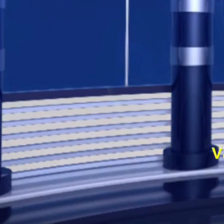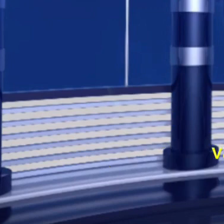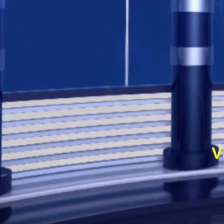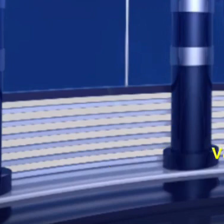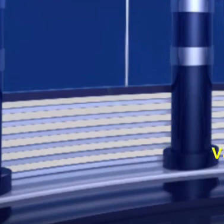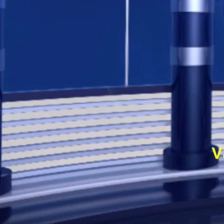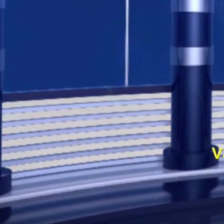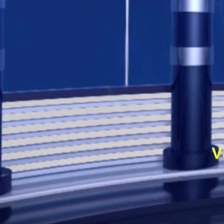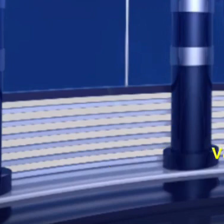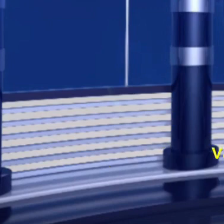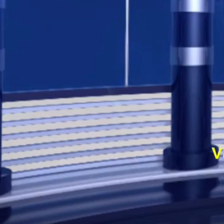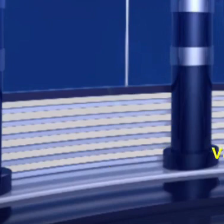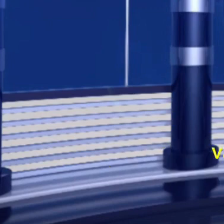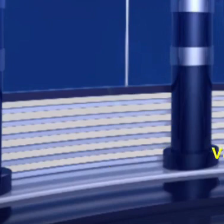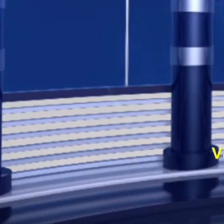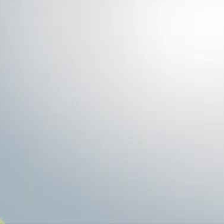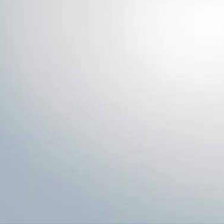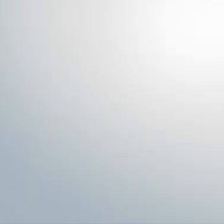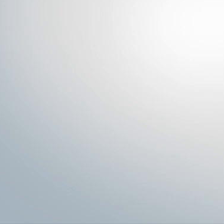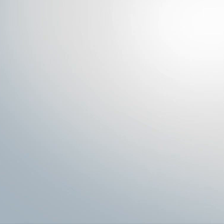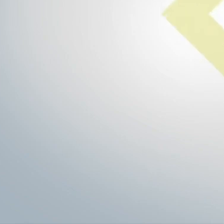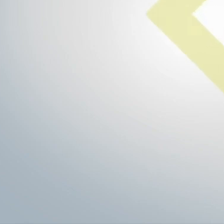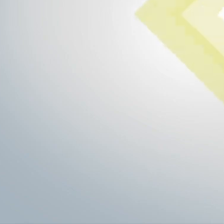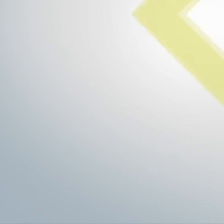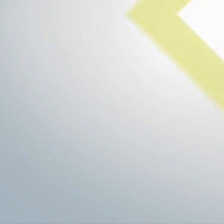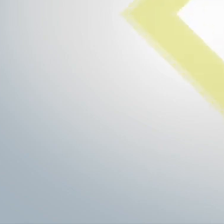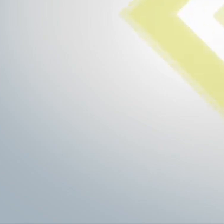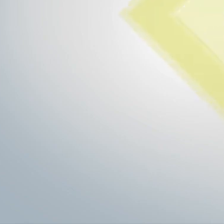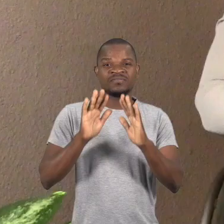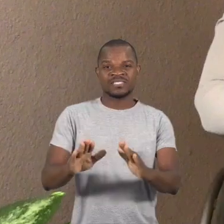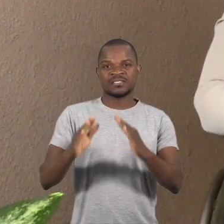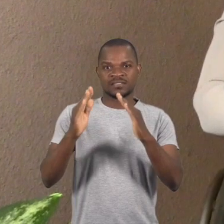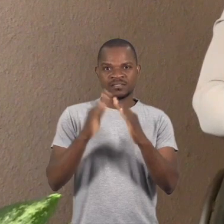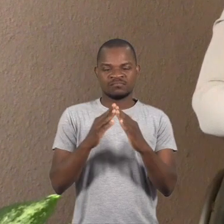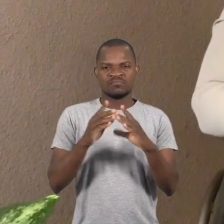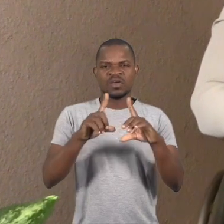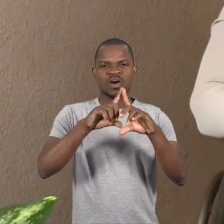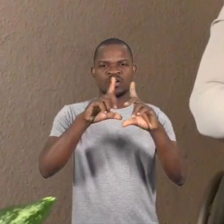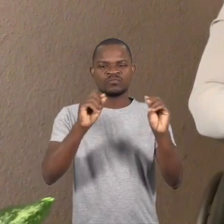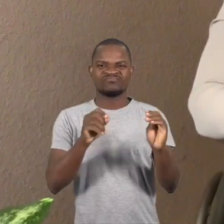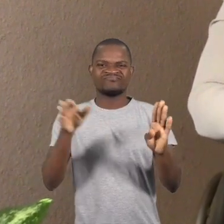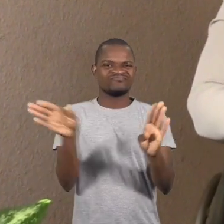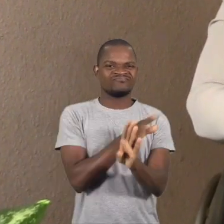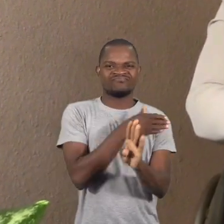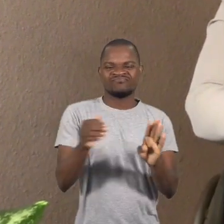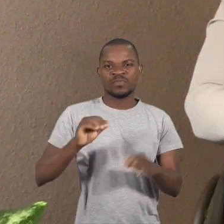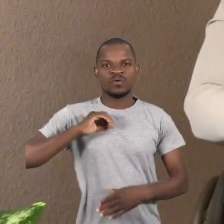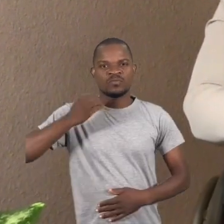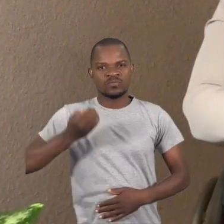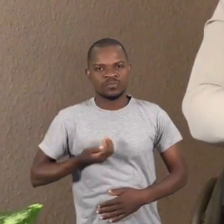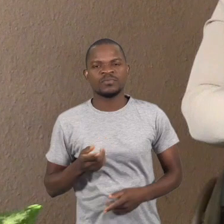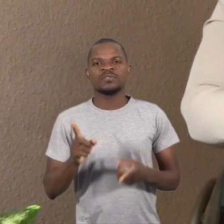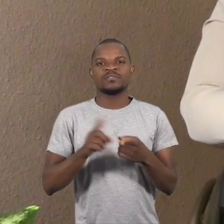mais um breve intervalo em situações de crise os casos de